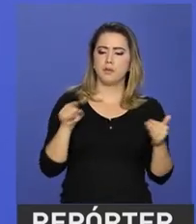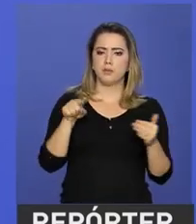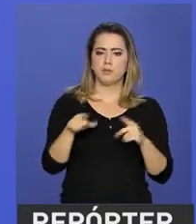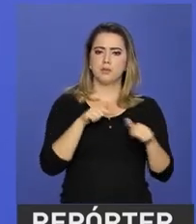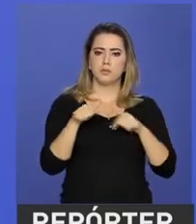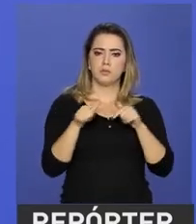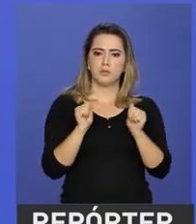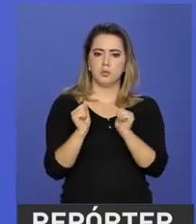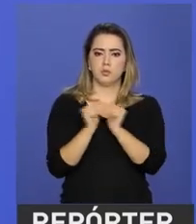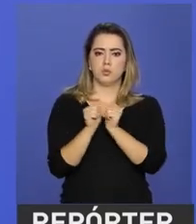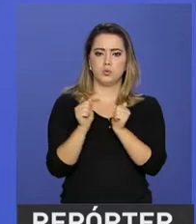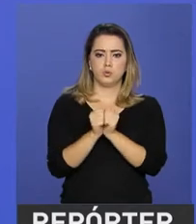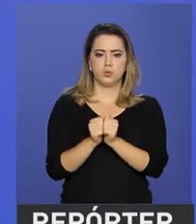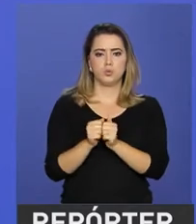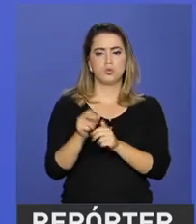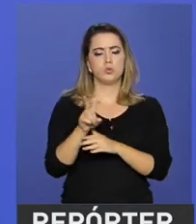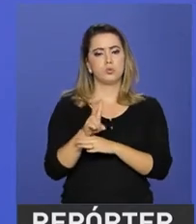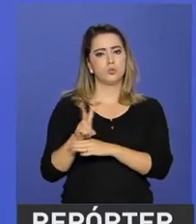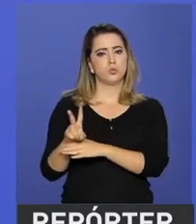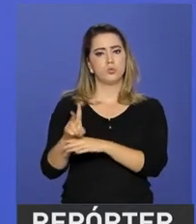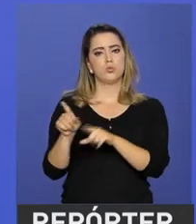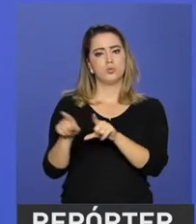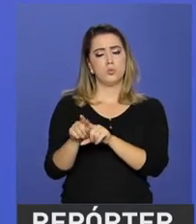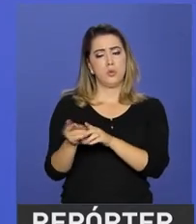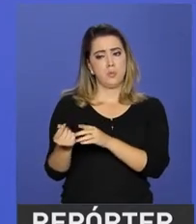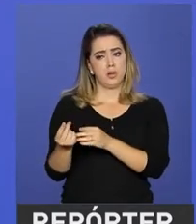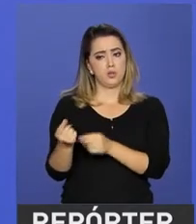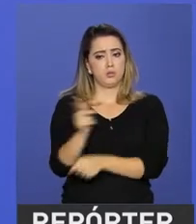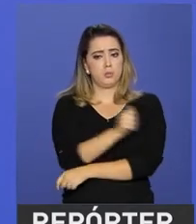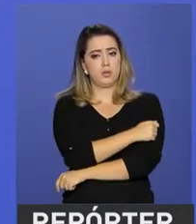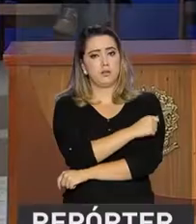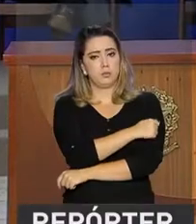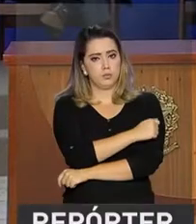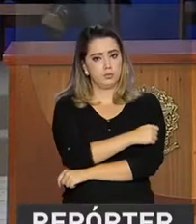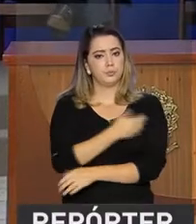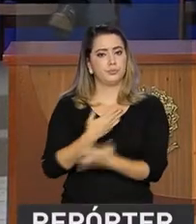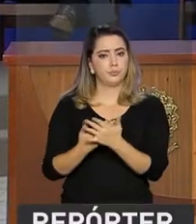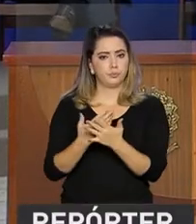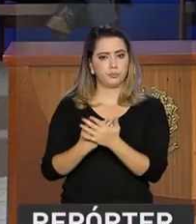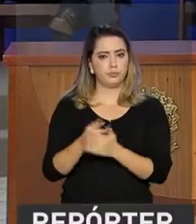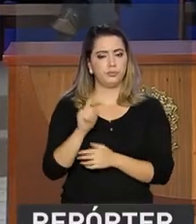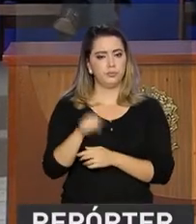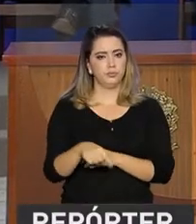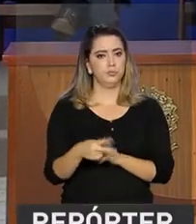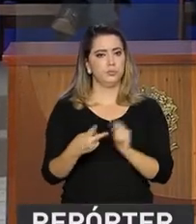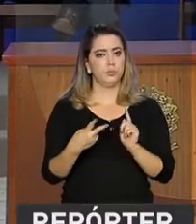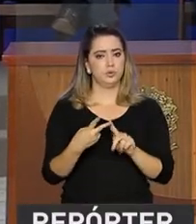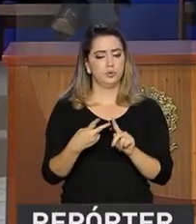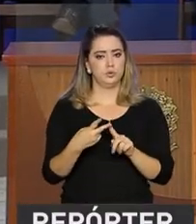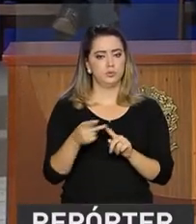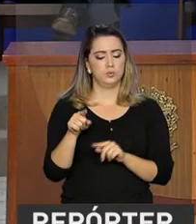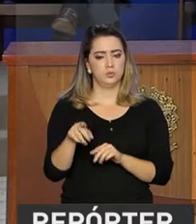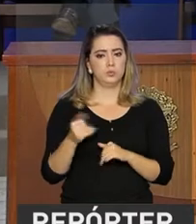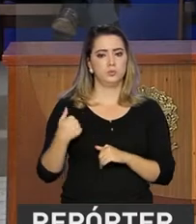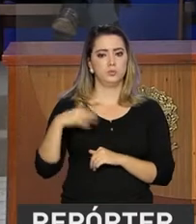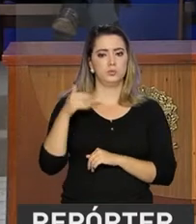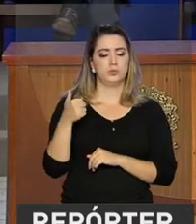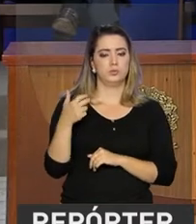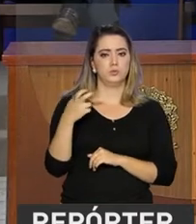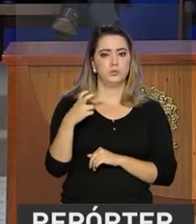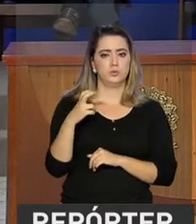atuação no crédito estudantil que é uma coisa positiva a modalidade dois dos fiéis vai contar com